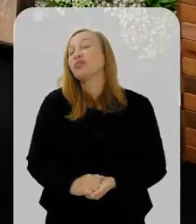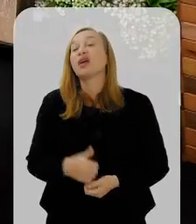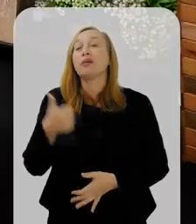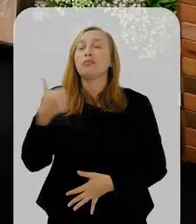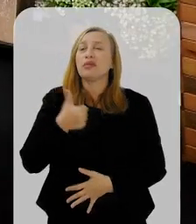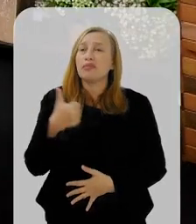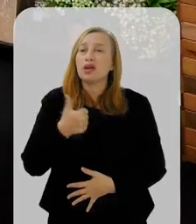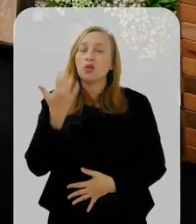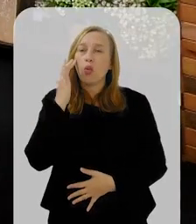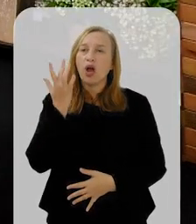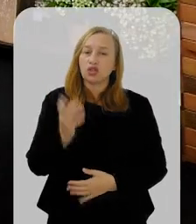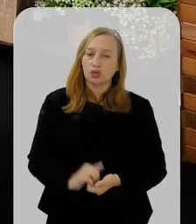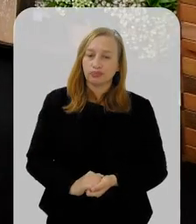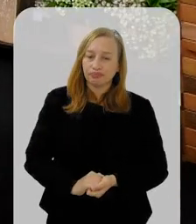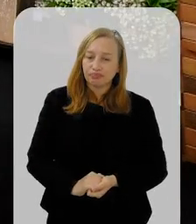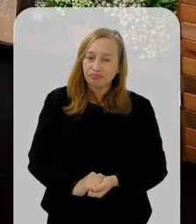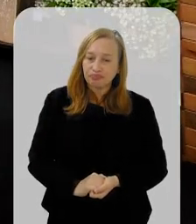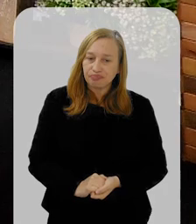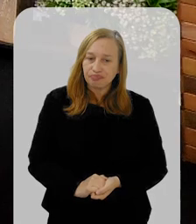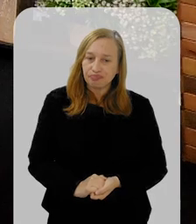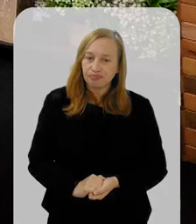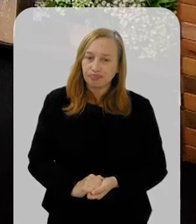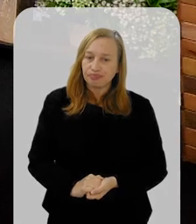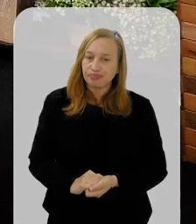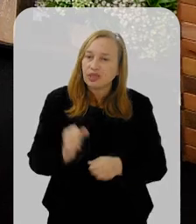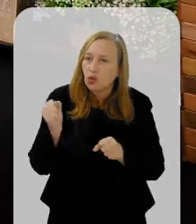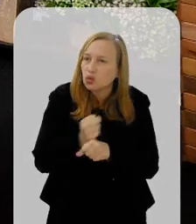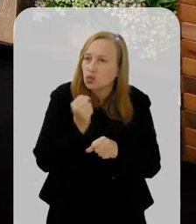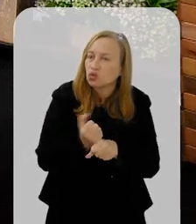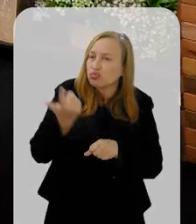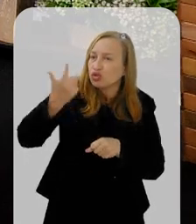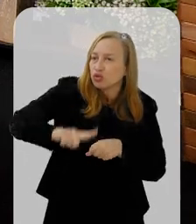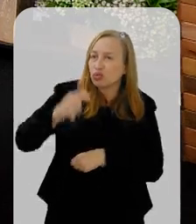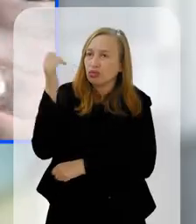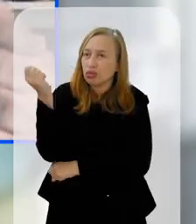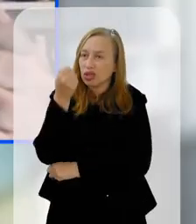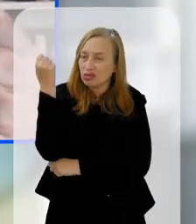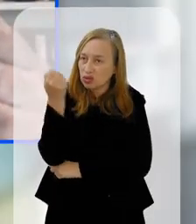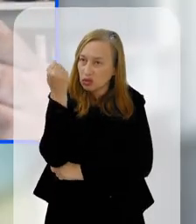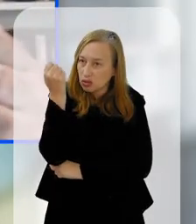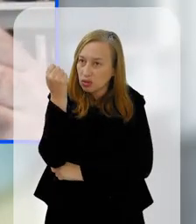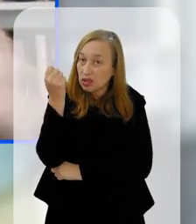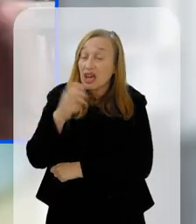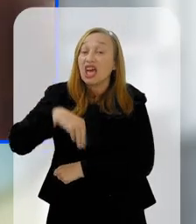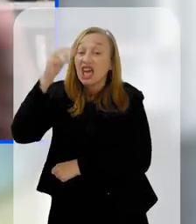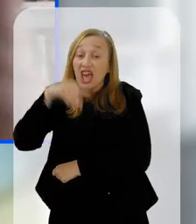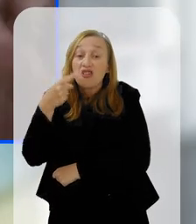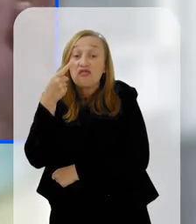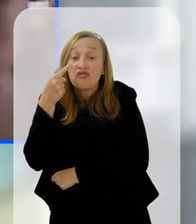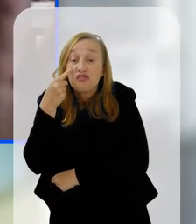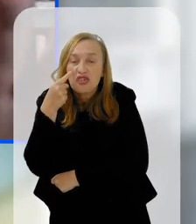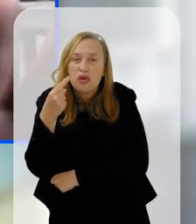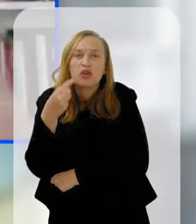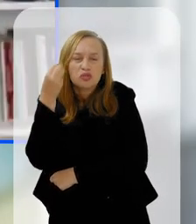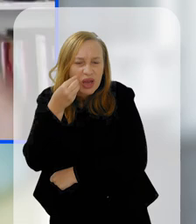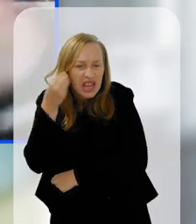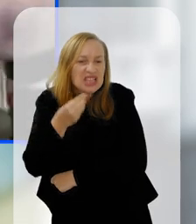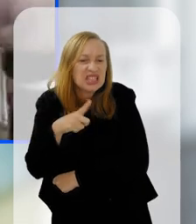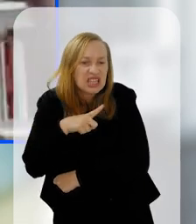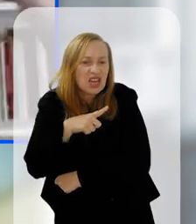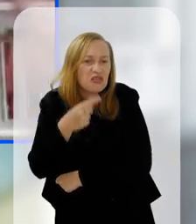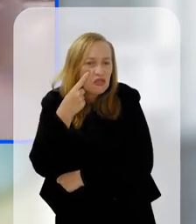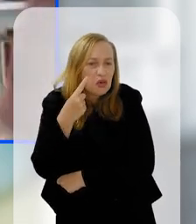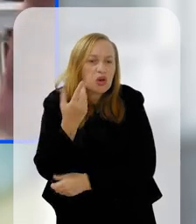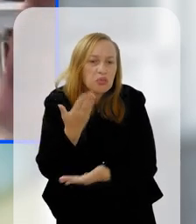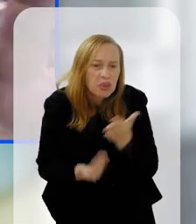Bom, primeiro eu acho que a gente tem que dizer que essa reconstrução do Rio Grande do Sul, para quem já olhou de perto o que